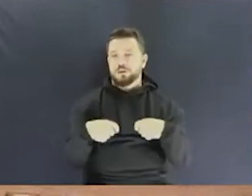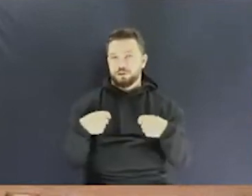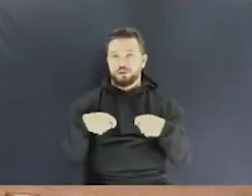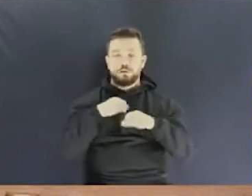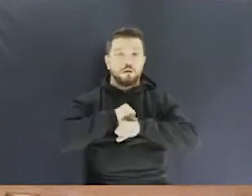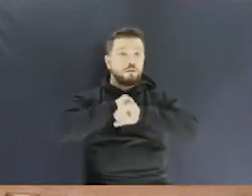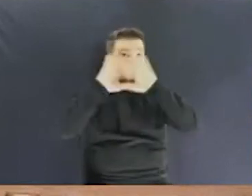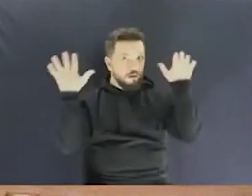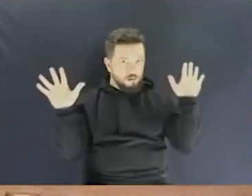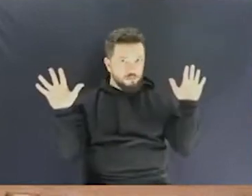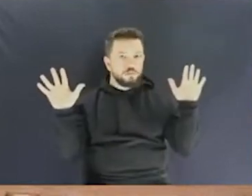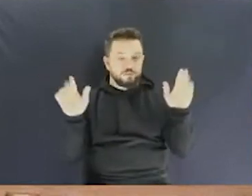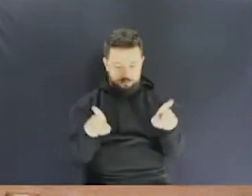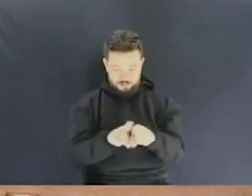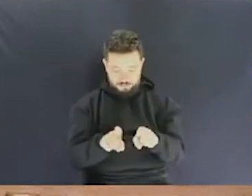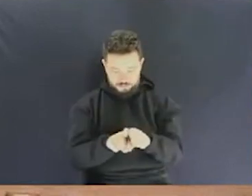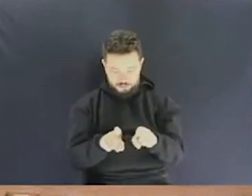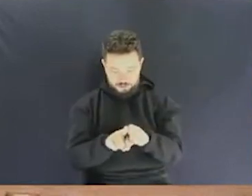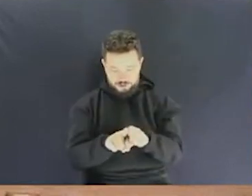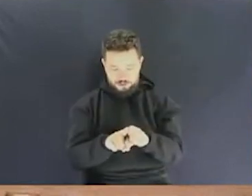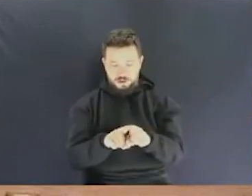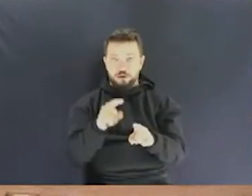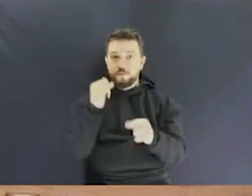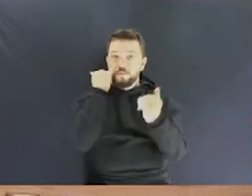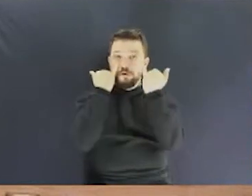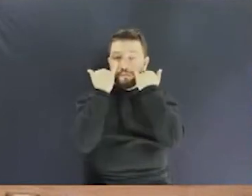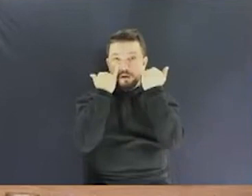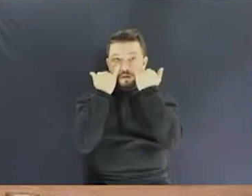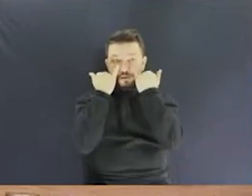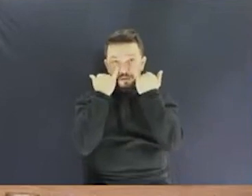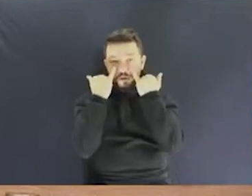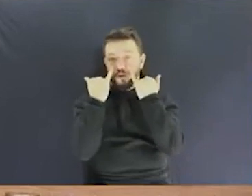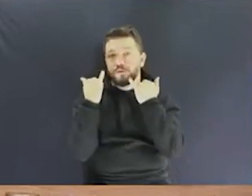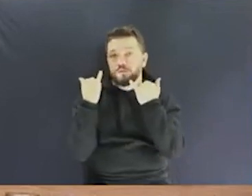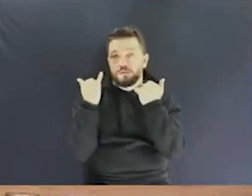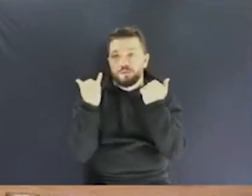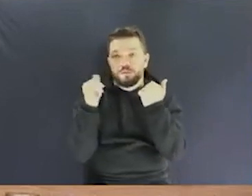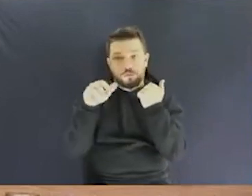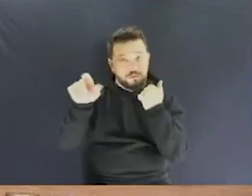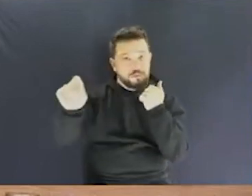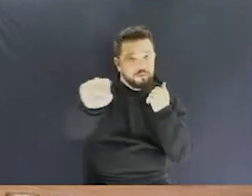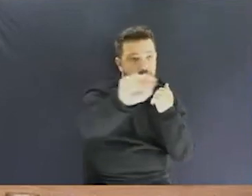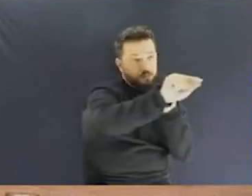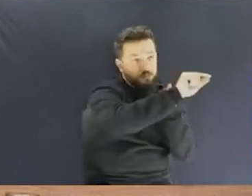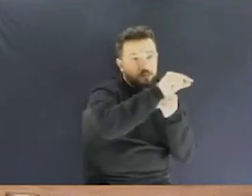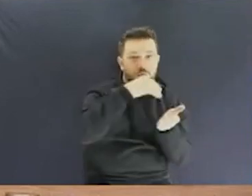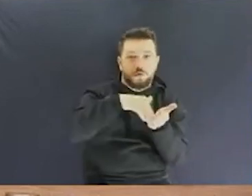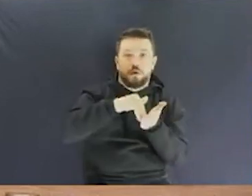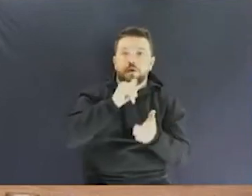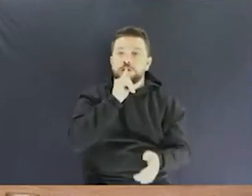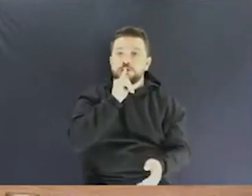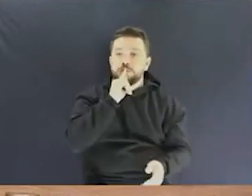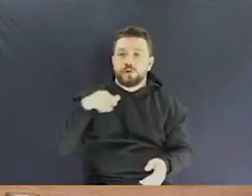gente buscasse essas informações junto às secretarias, como, por exemplo, na parte de capacitação lá do pessoal do meio ambiente,